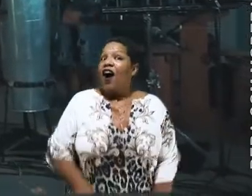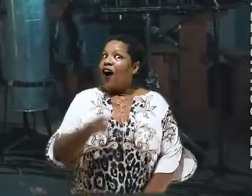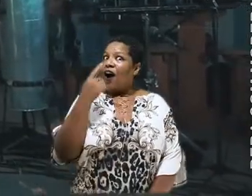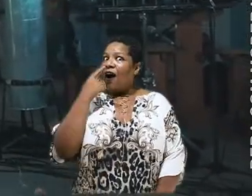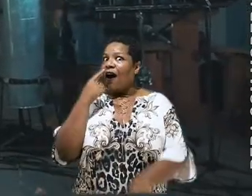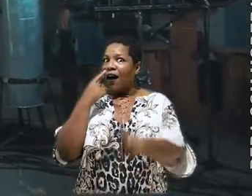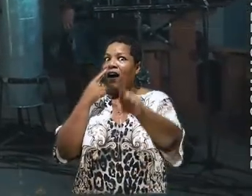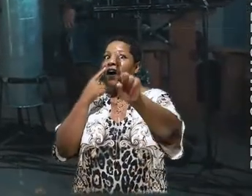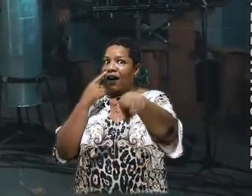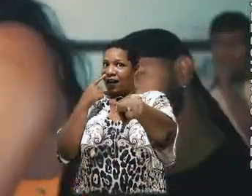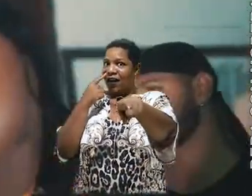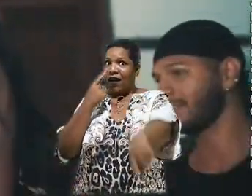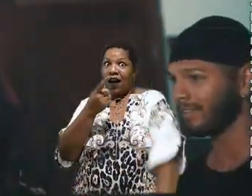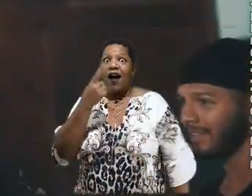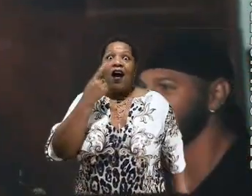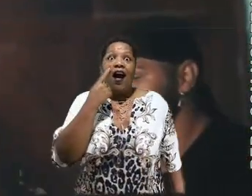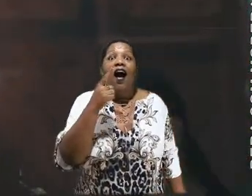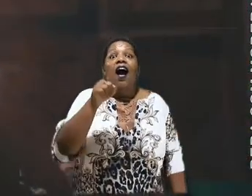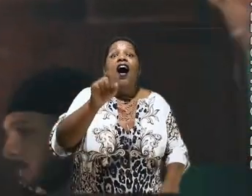o